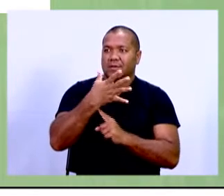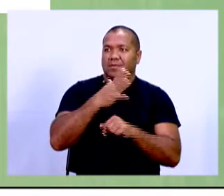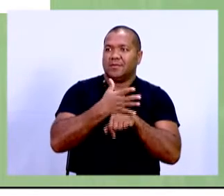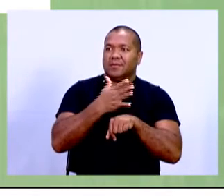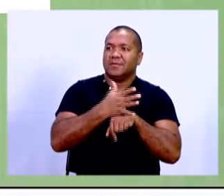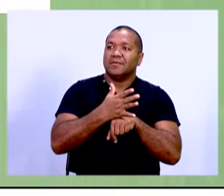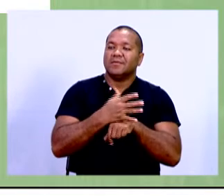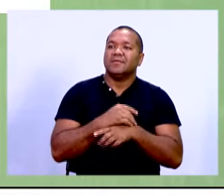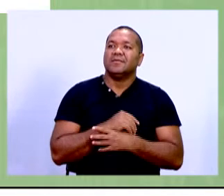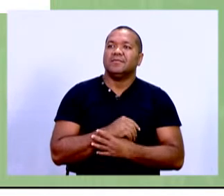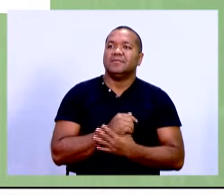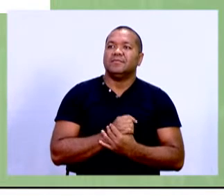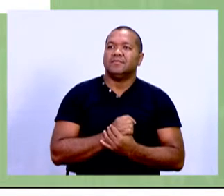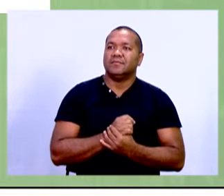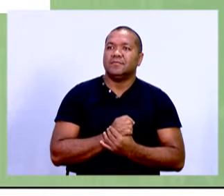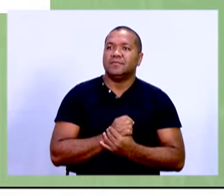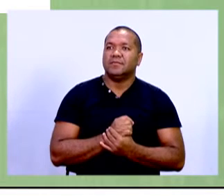atividades.